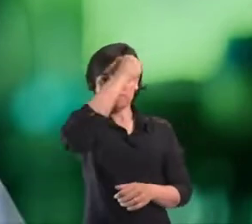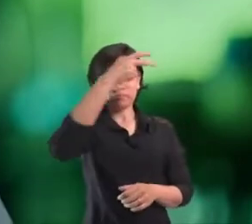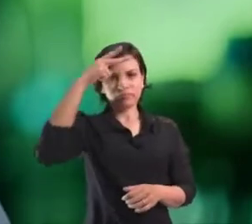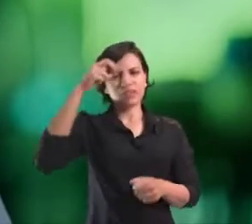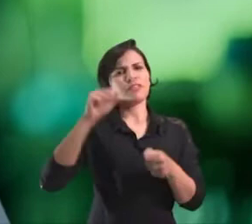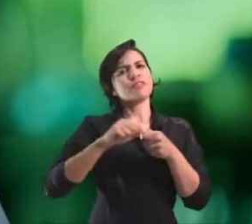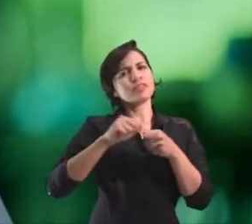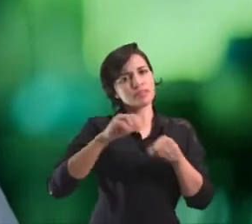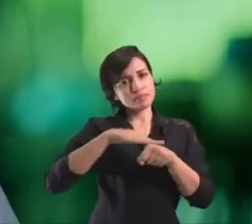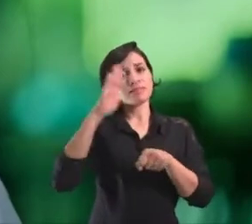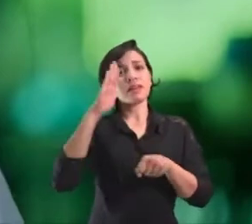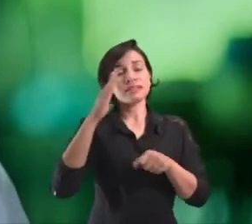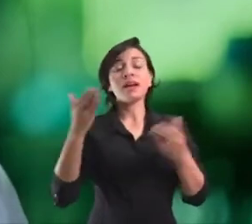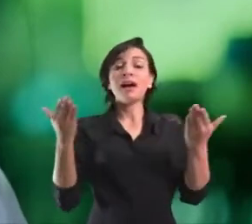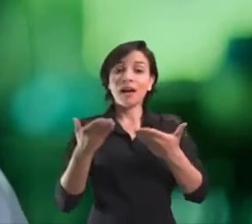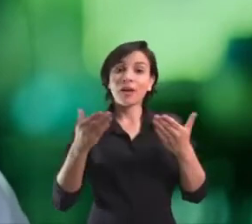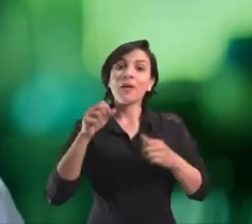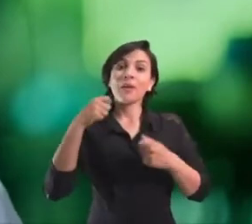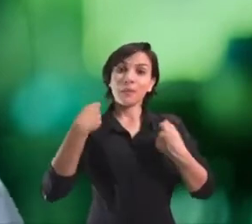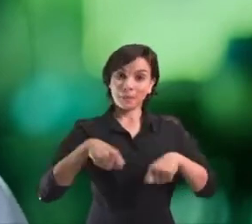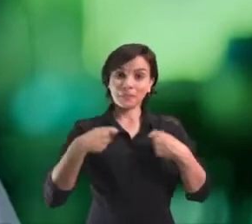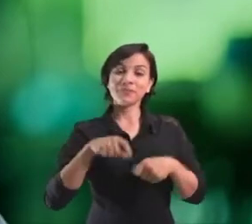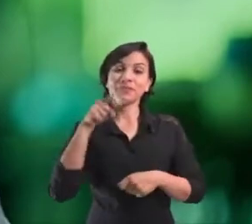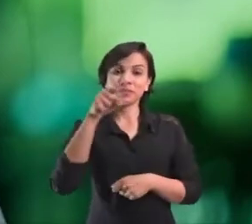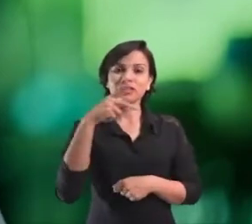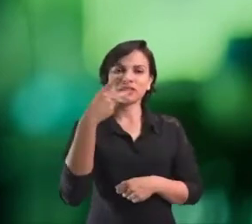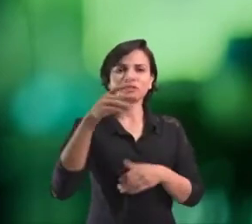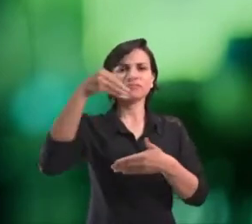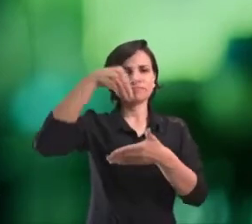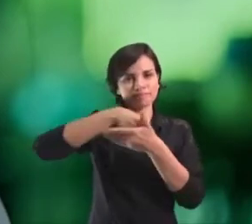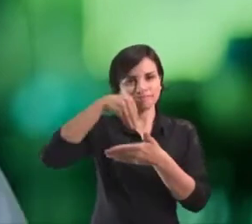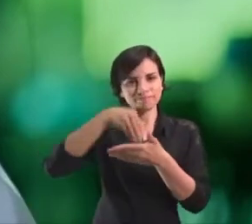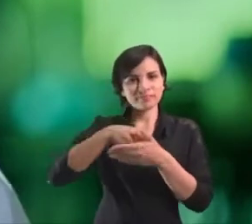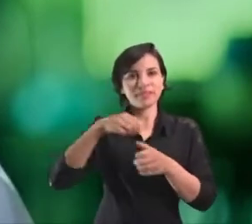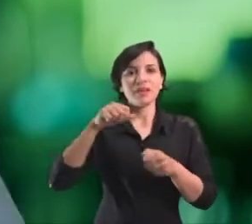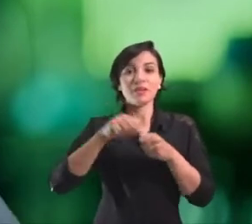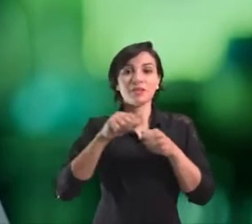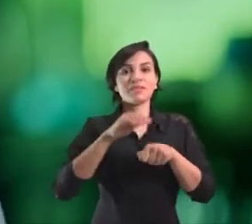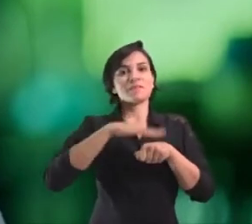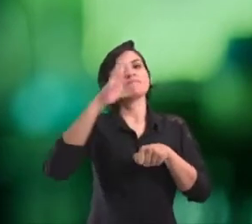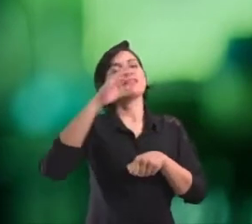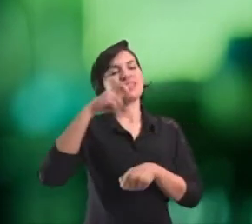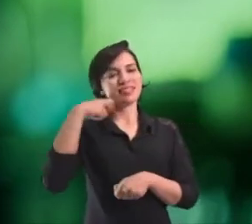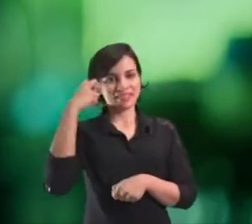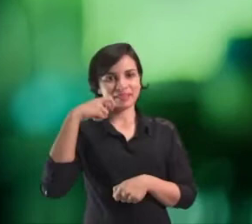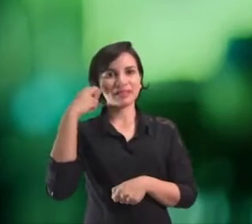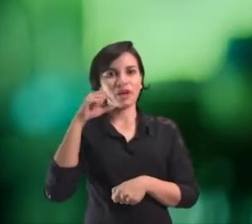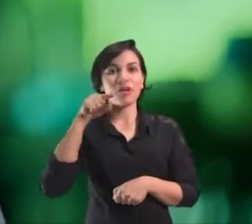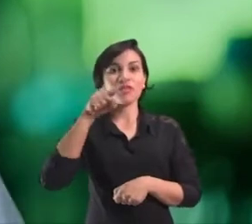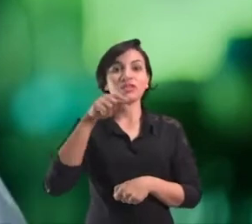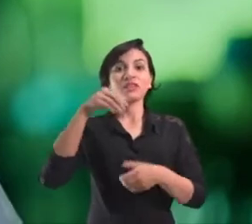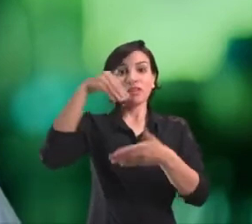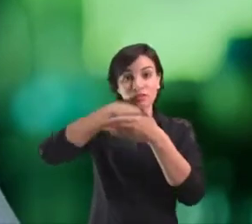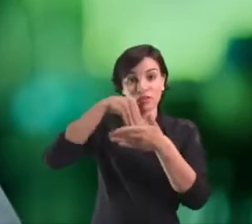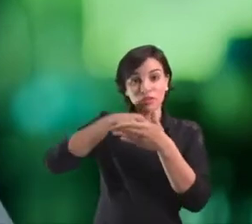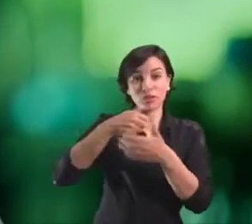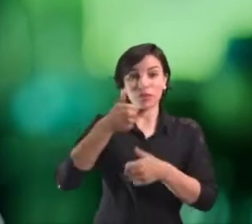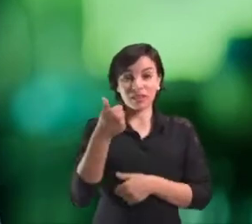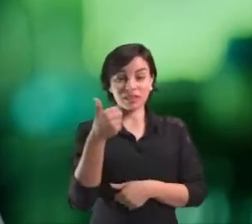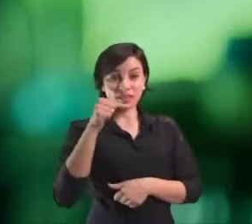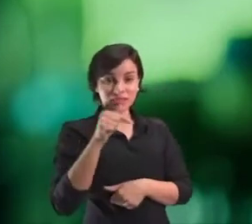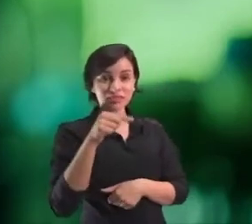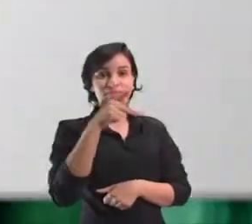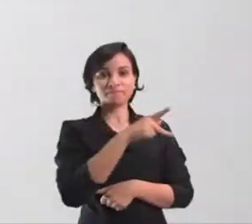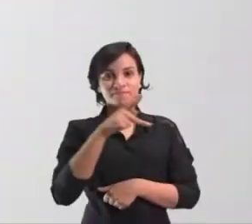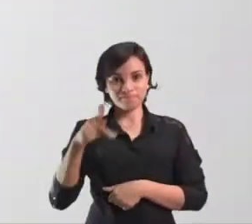agora preciso de você, preciso do seu voto para fazer mais por Natal. Você que votou 17 para presidente, vai votar